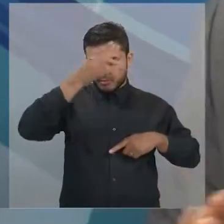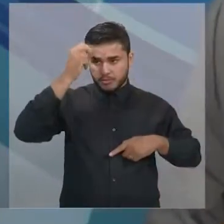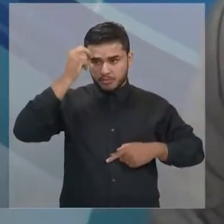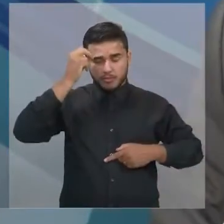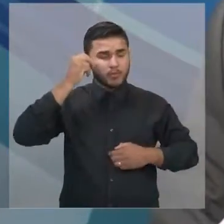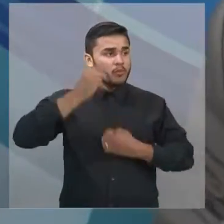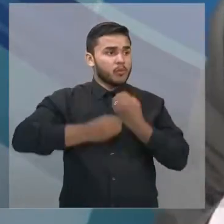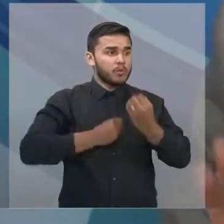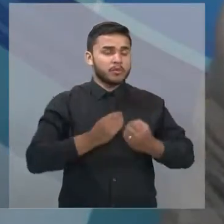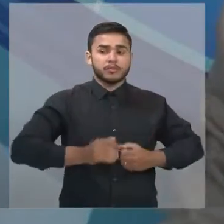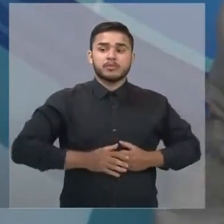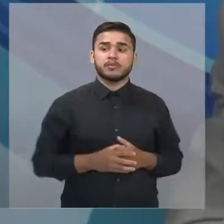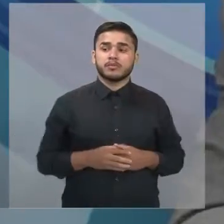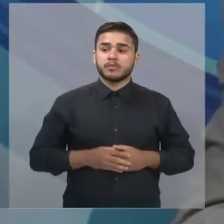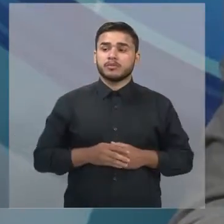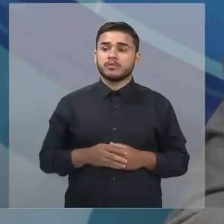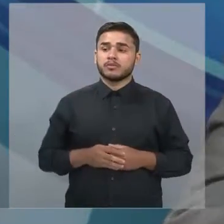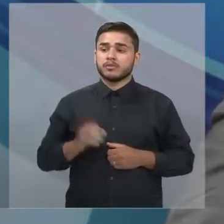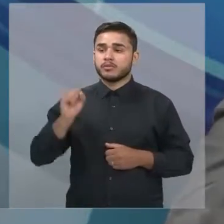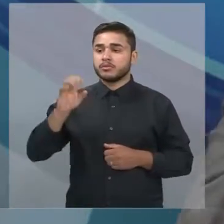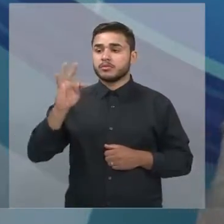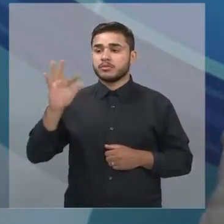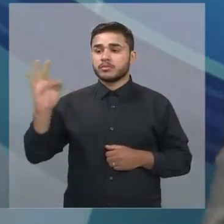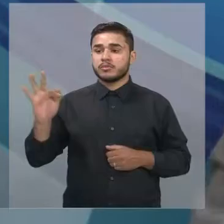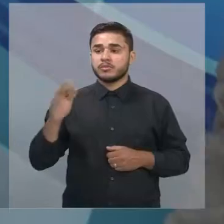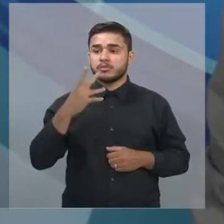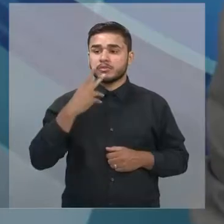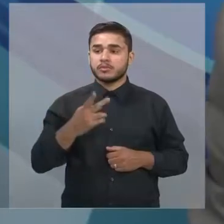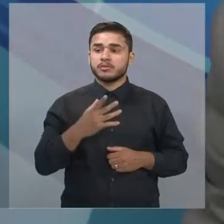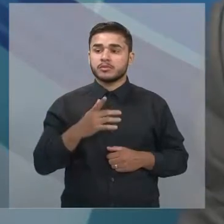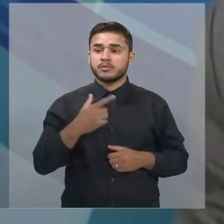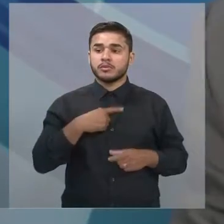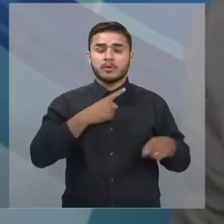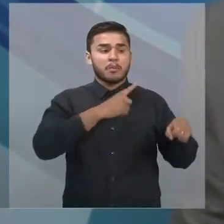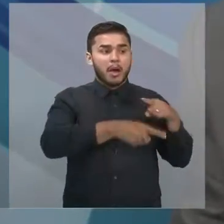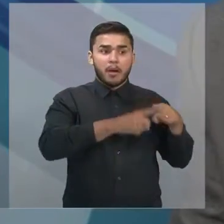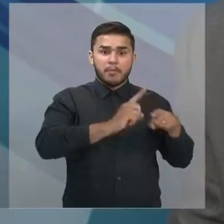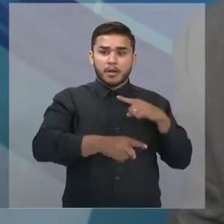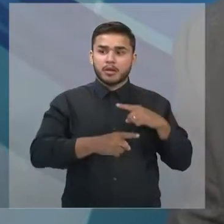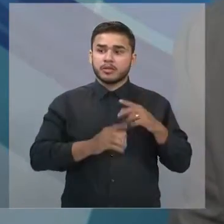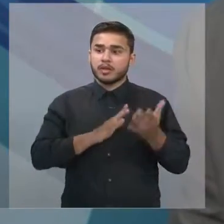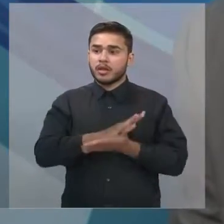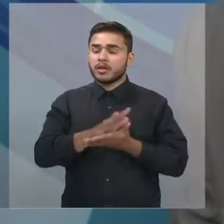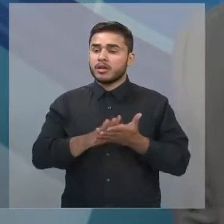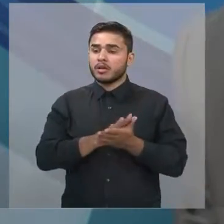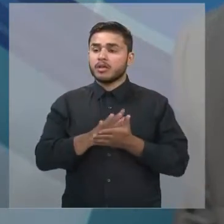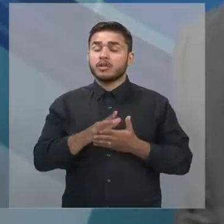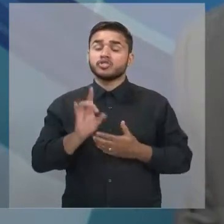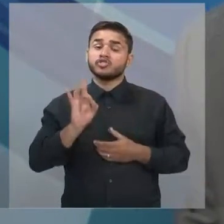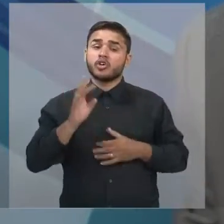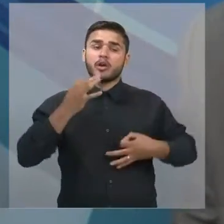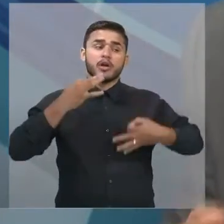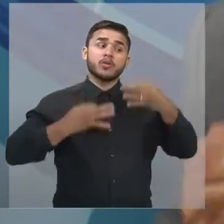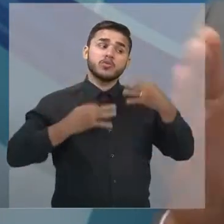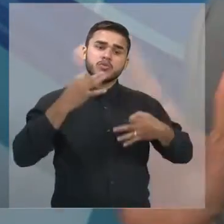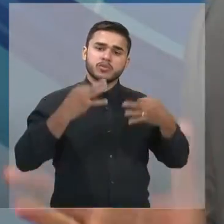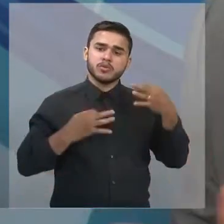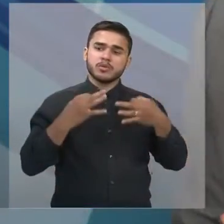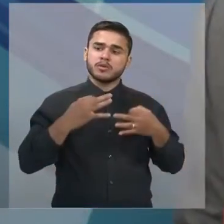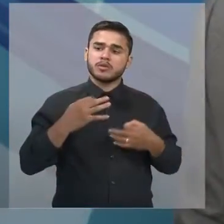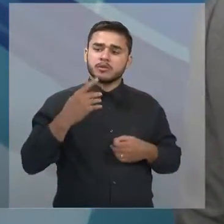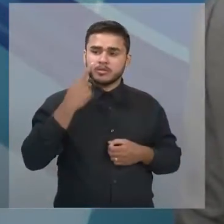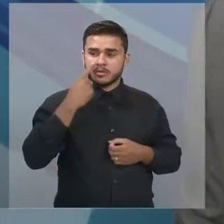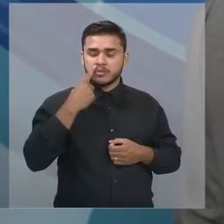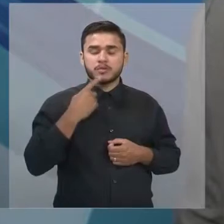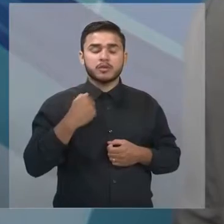sei, não, porque ele não está limitando divulgação de nada. Ele fez um juízo, pode ser muito